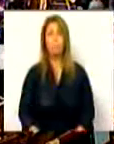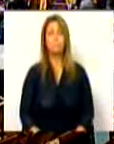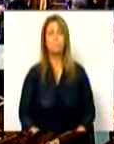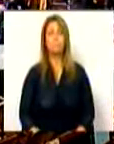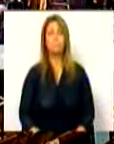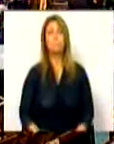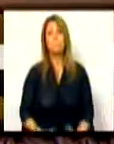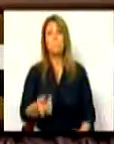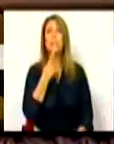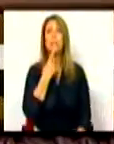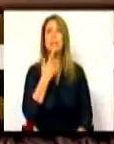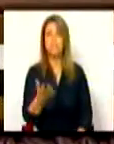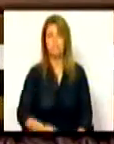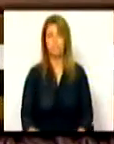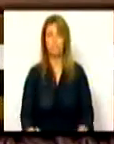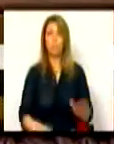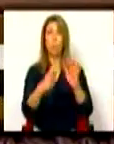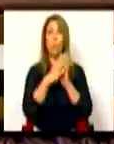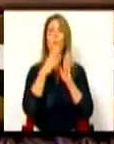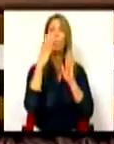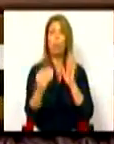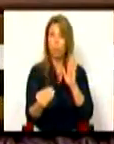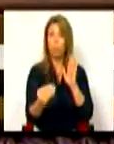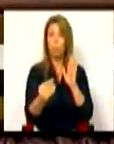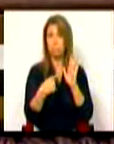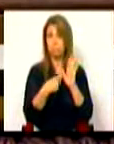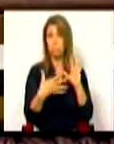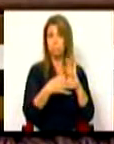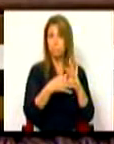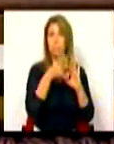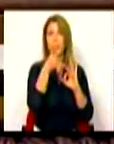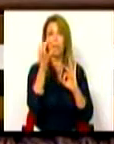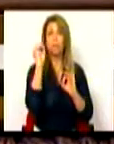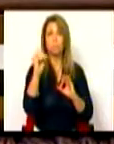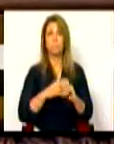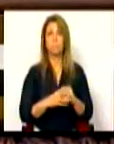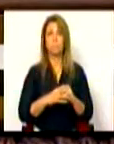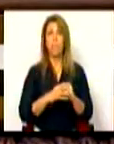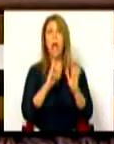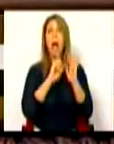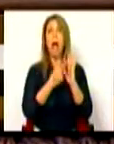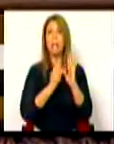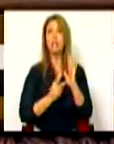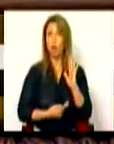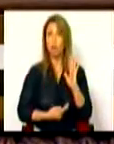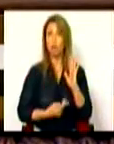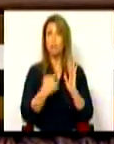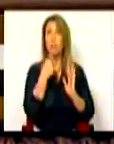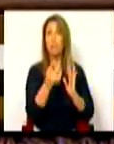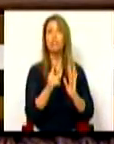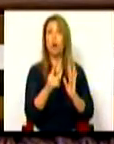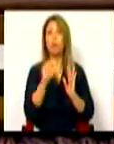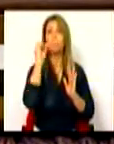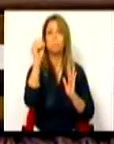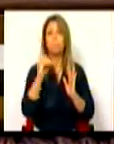Ou seja, ao modelo disseram nada, às alterações nada disseram. E